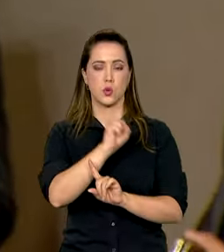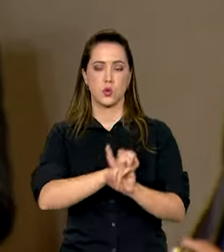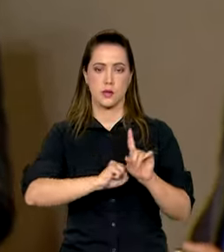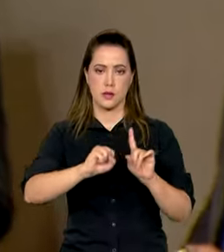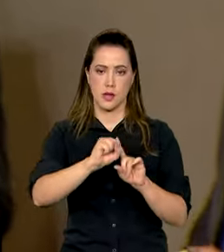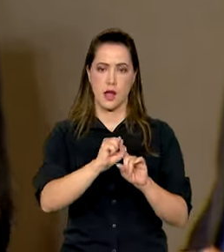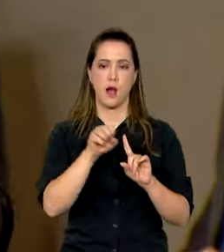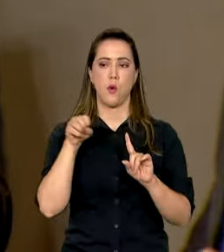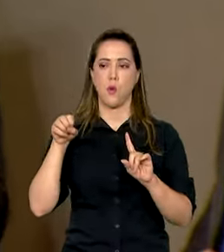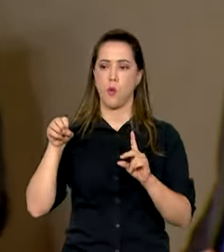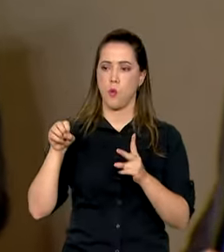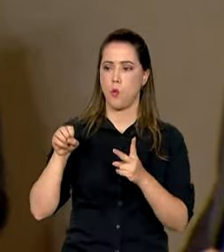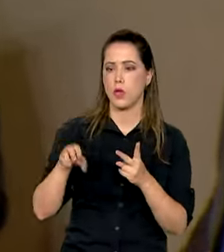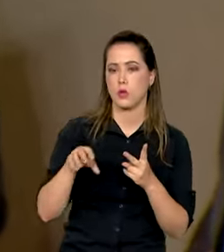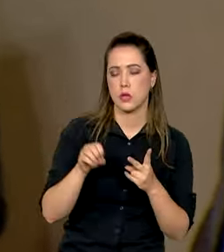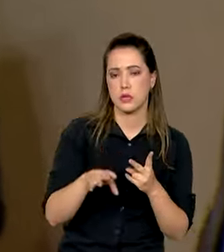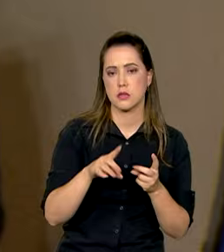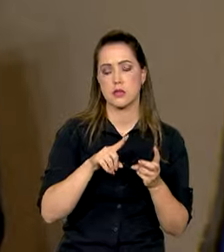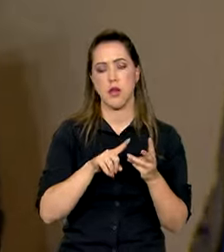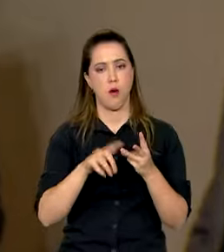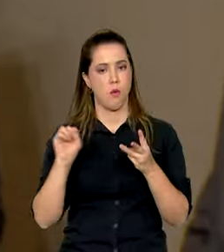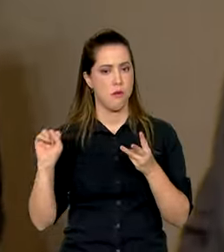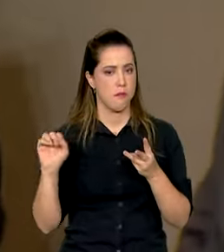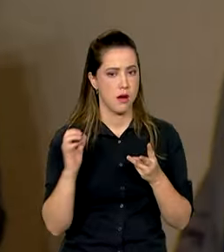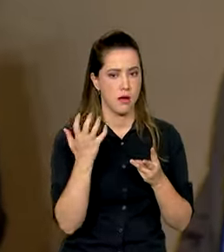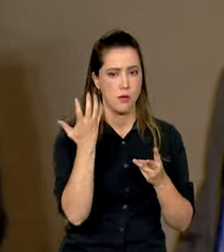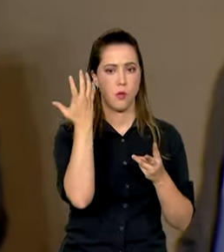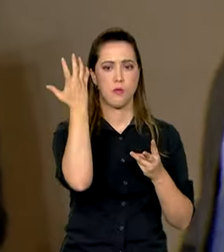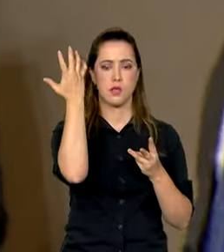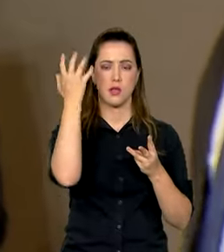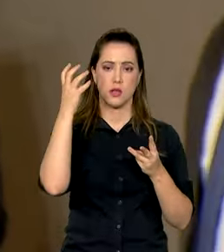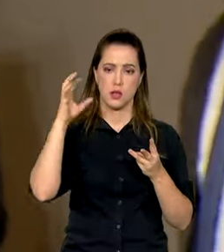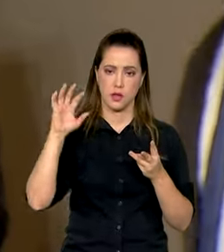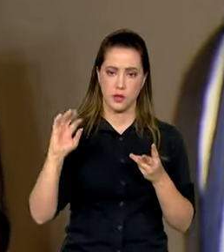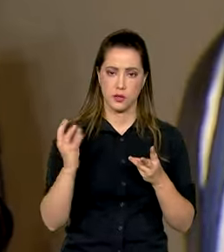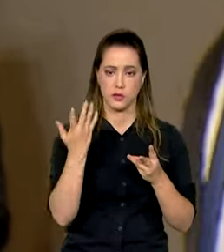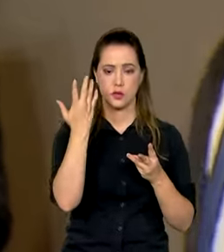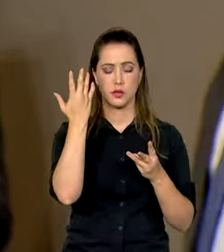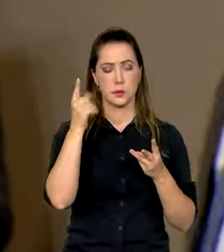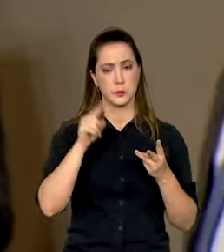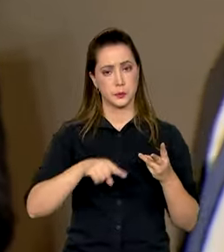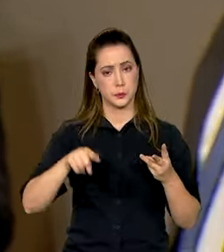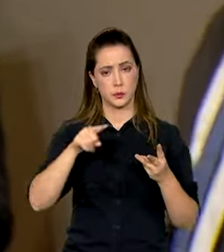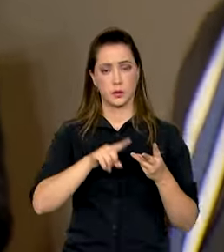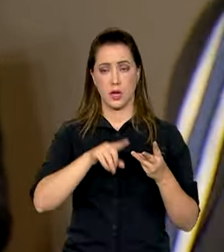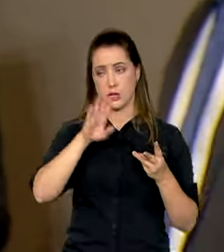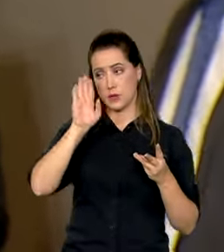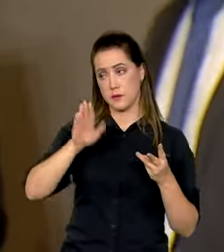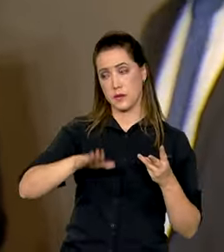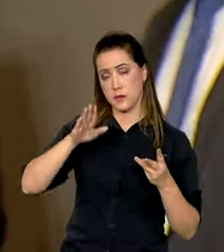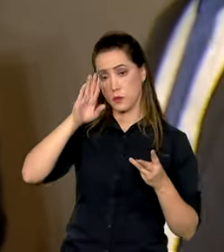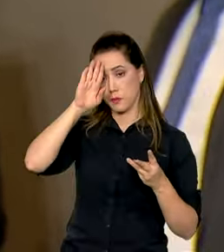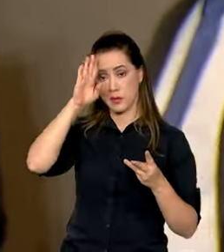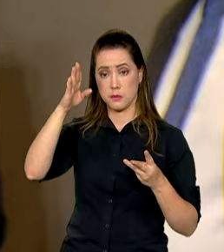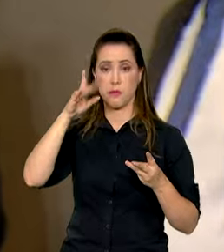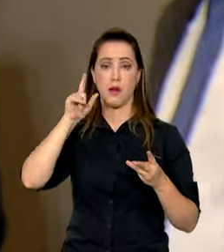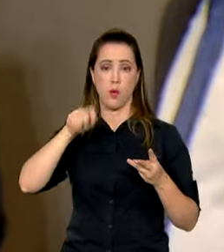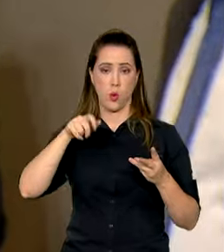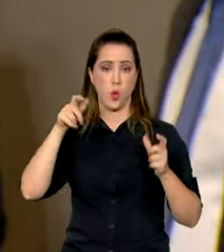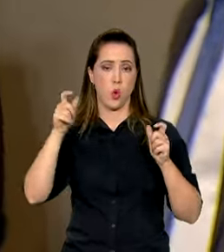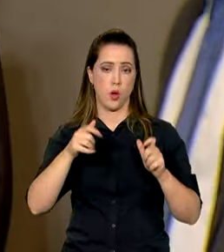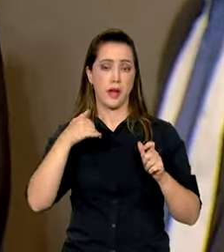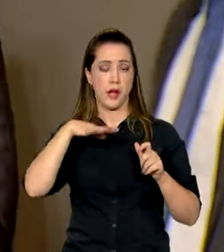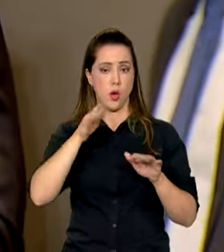sociais, educação, meio ambiente. O meio ambiente, ministra Marida, talvez seja um dos principais alvos da